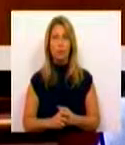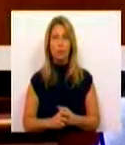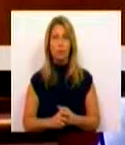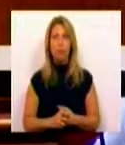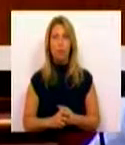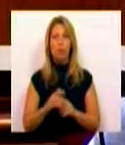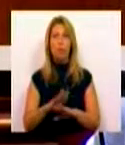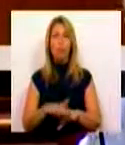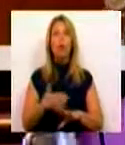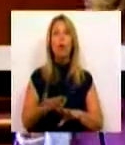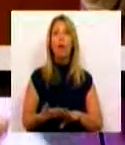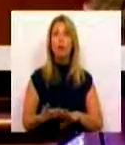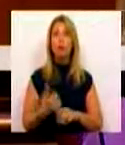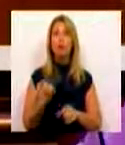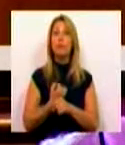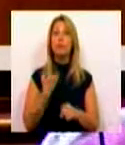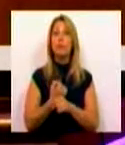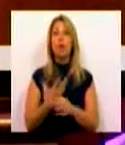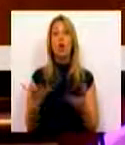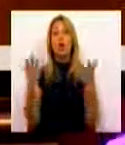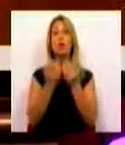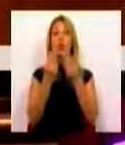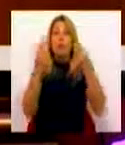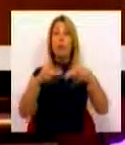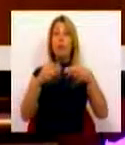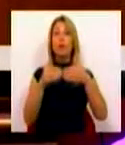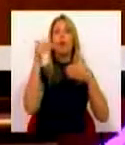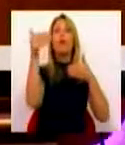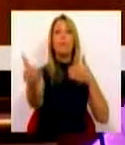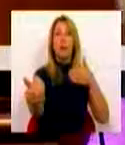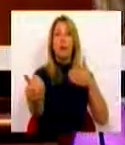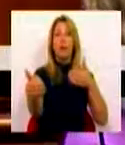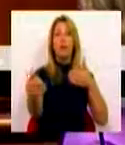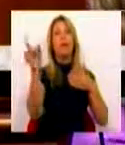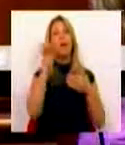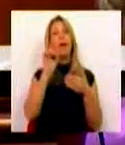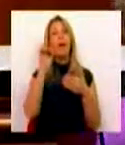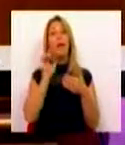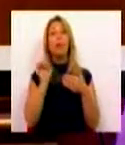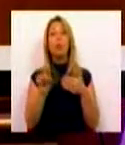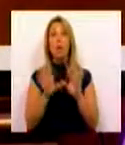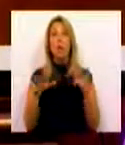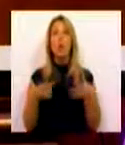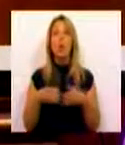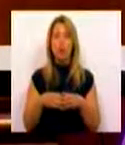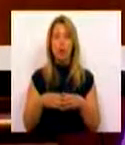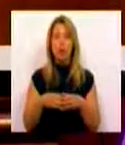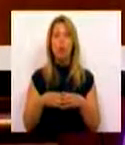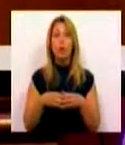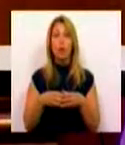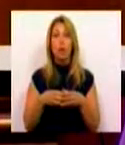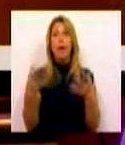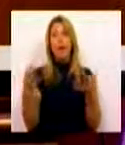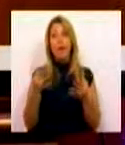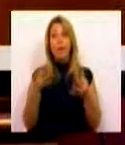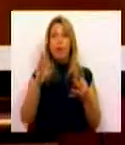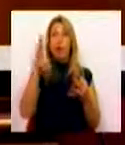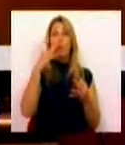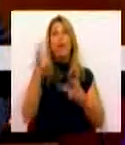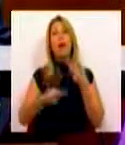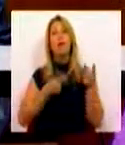um reforço da atuação junto das fronteiras externas. E é importante que neste Conselho possamos fazer uma primeira avaliação